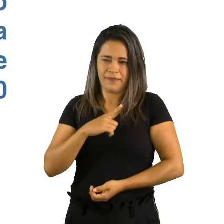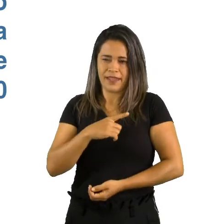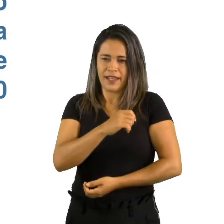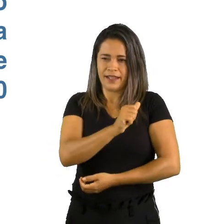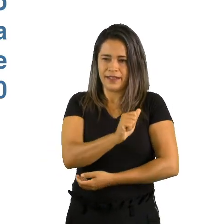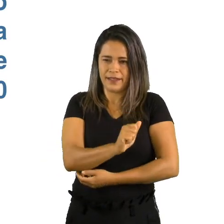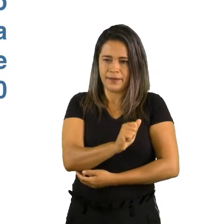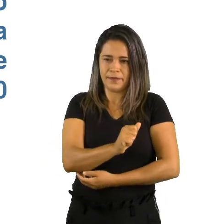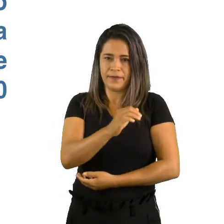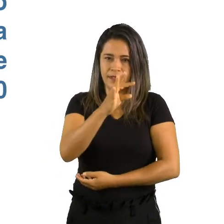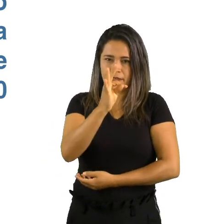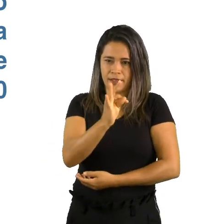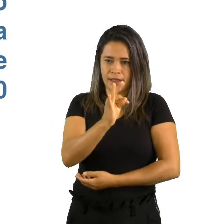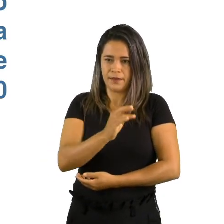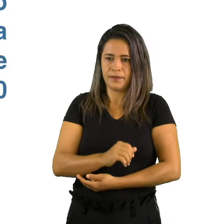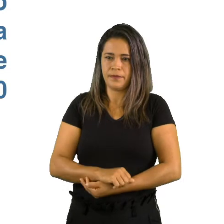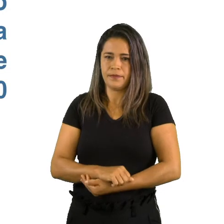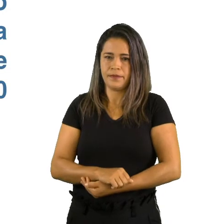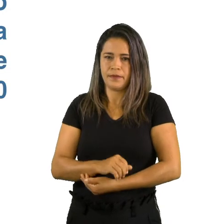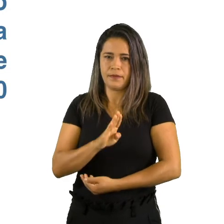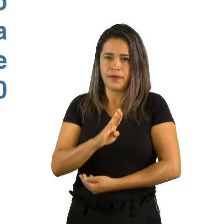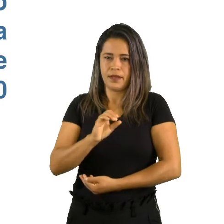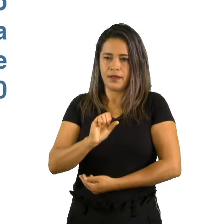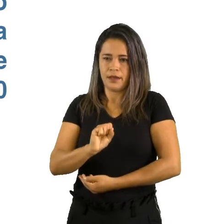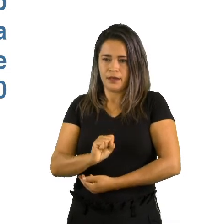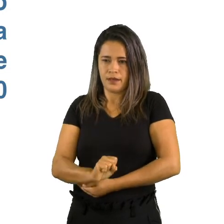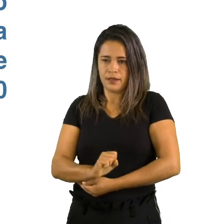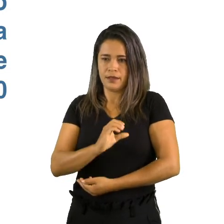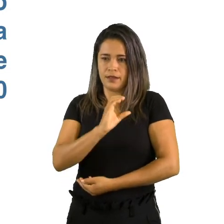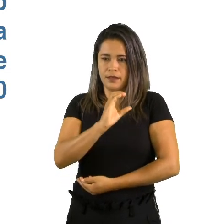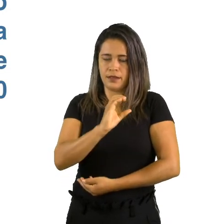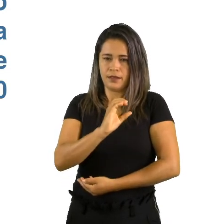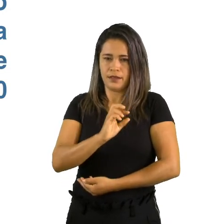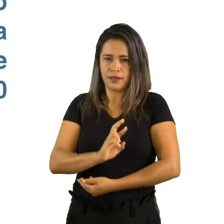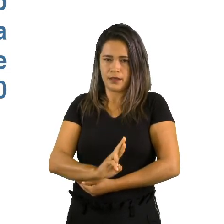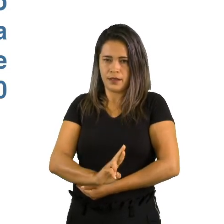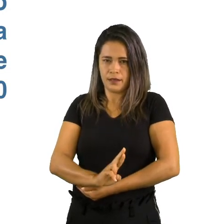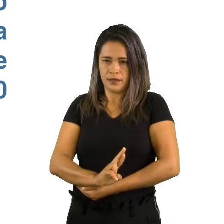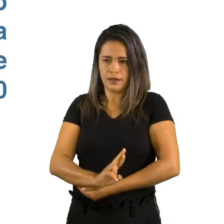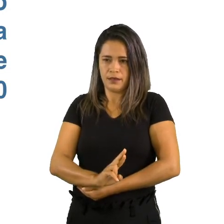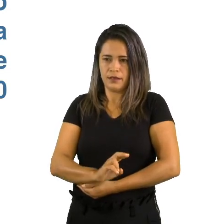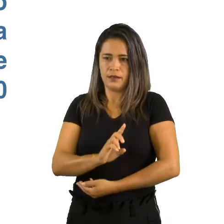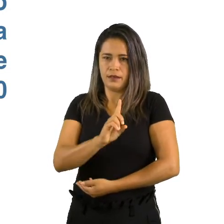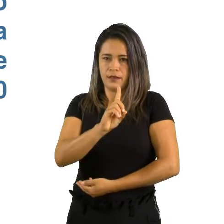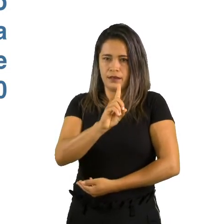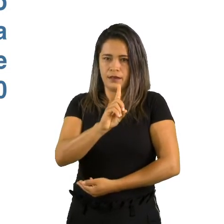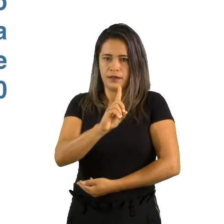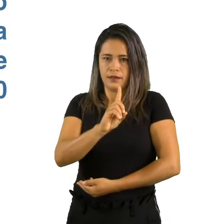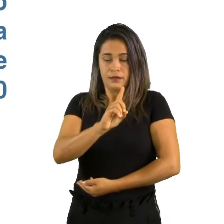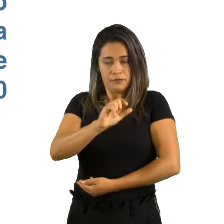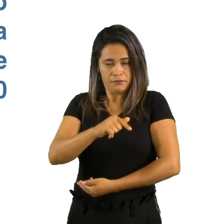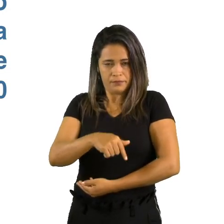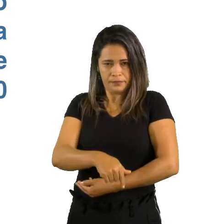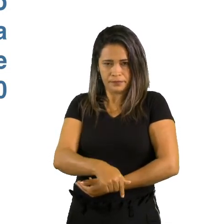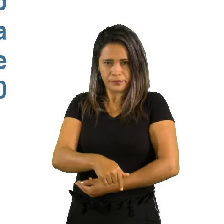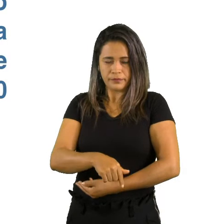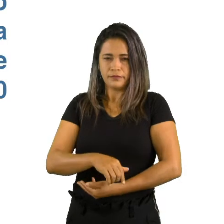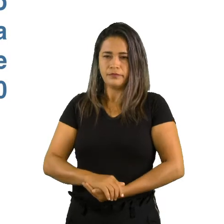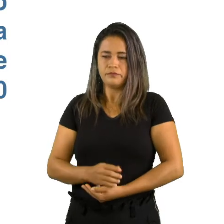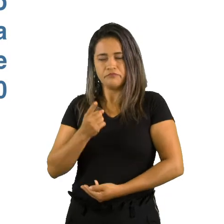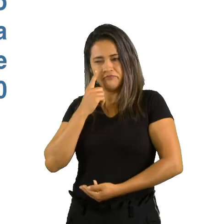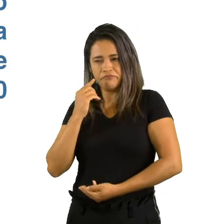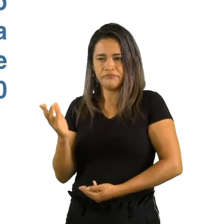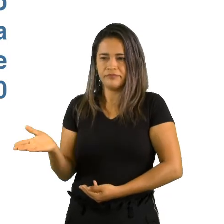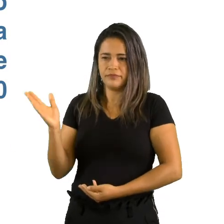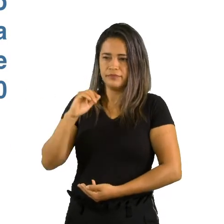A, T, letra B, S, letra C, R, letra D, Q. Vamos aqui para o quadro,